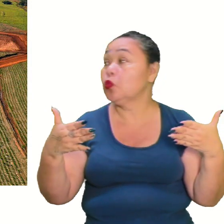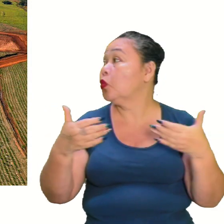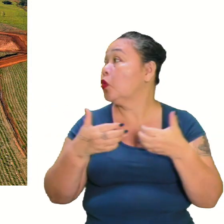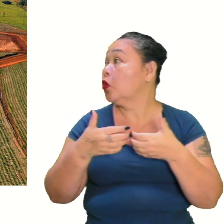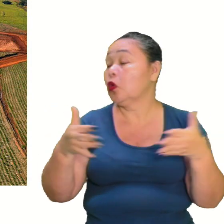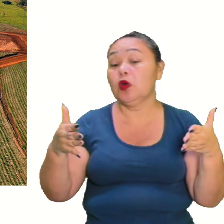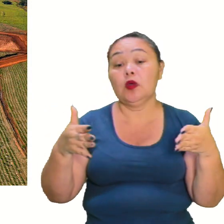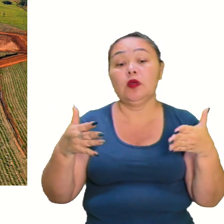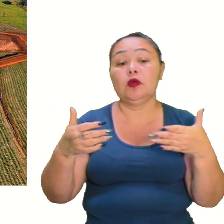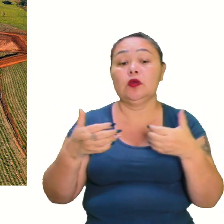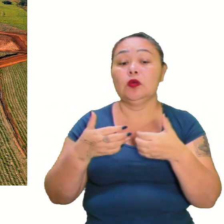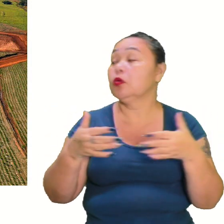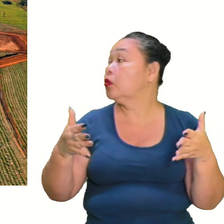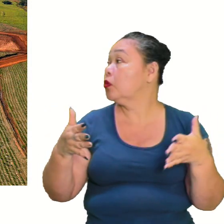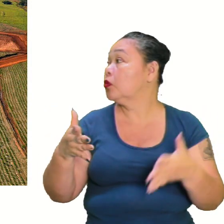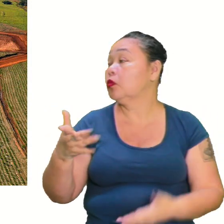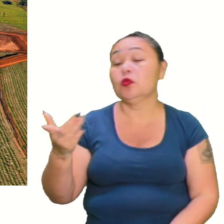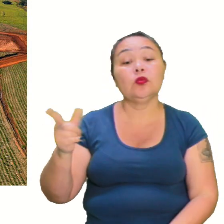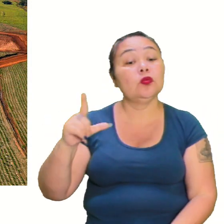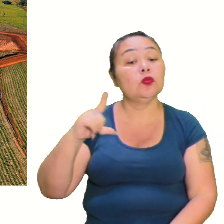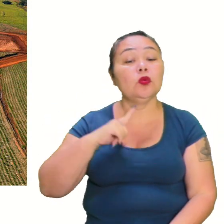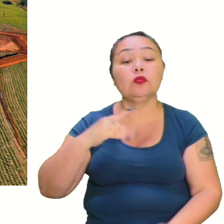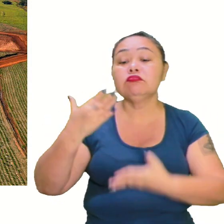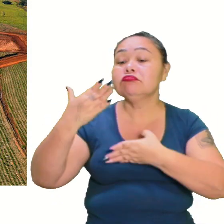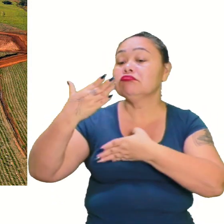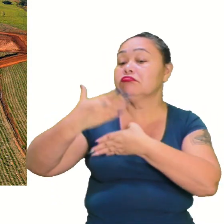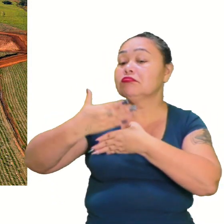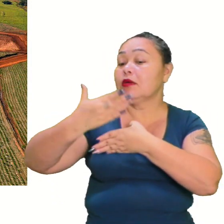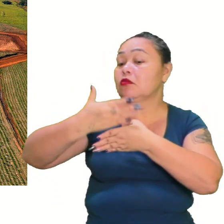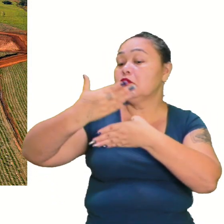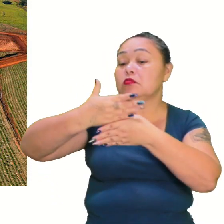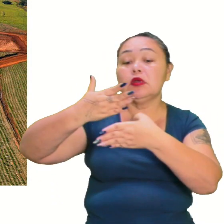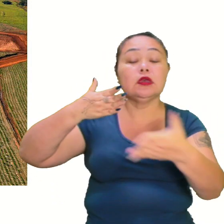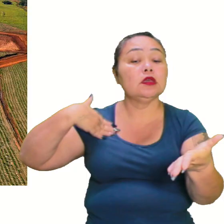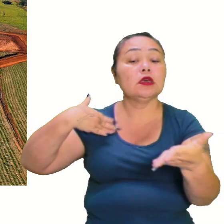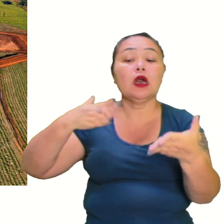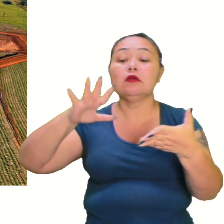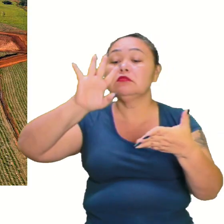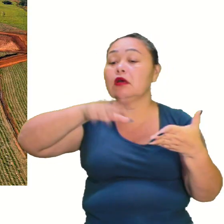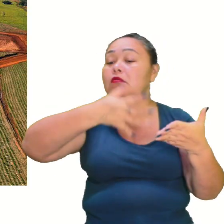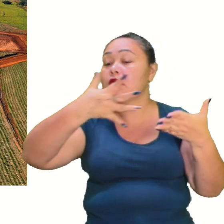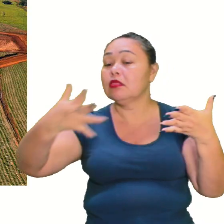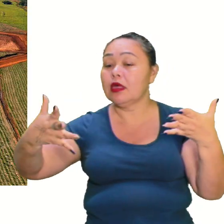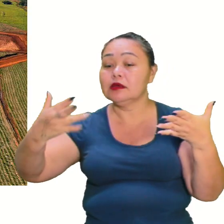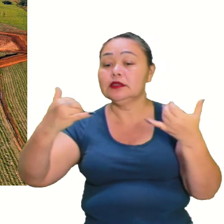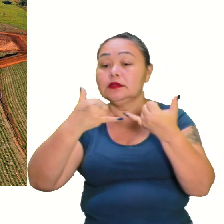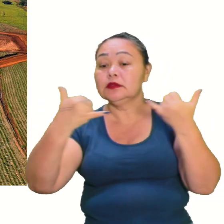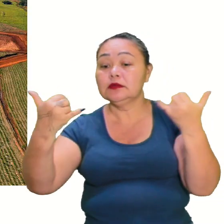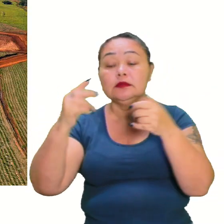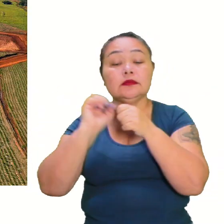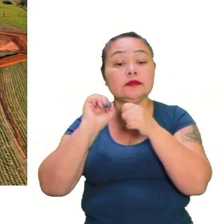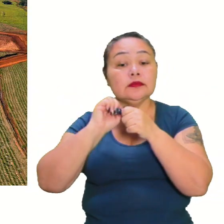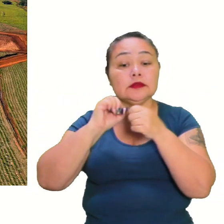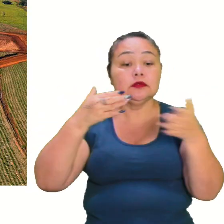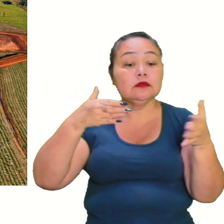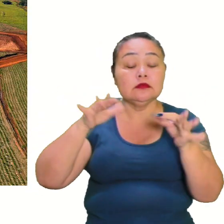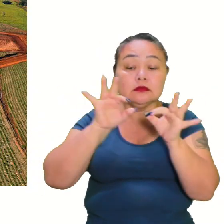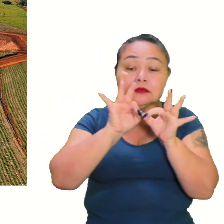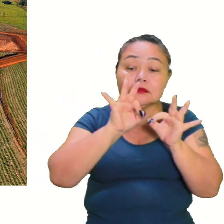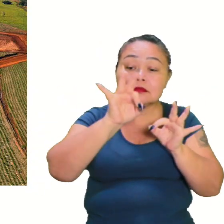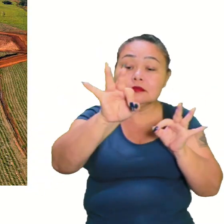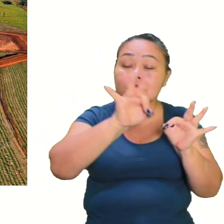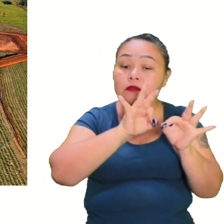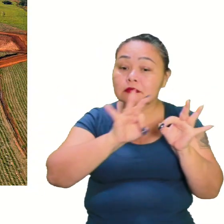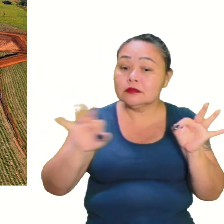ó, intervalo aberto. Nós não temos muro, nós não temos cerca, nós temos somente a